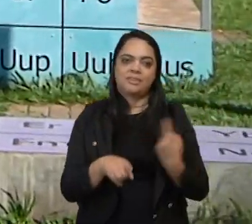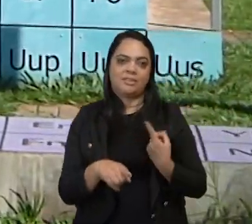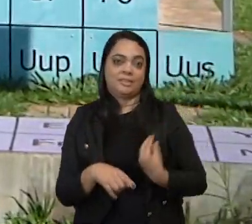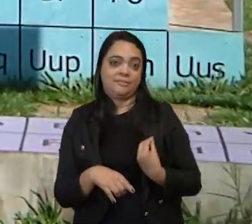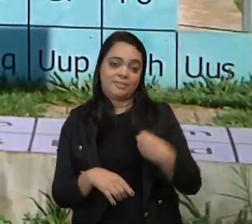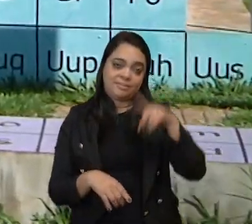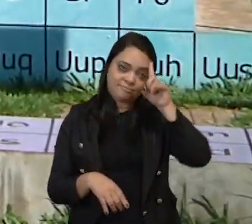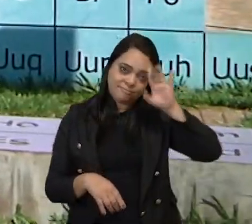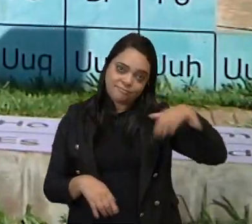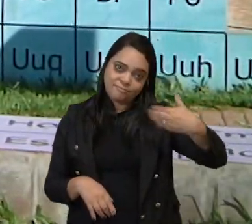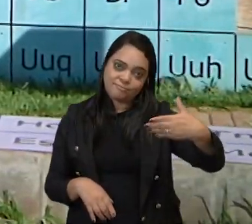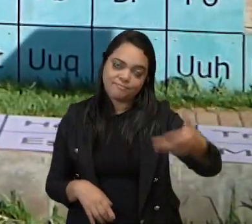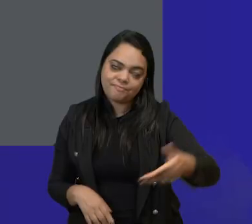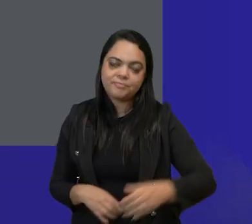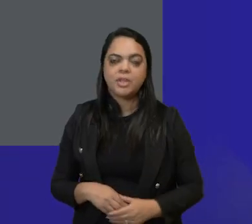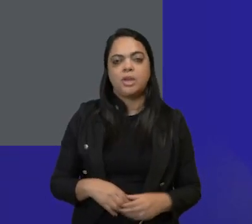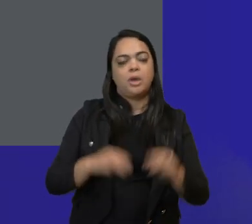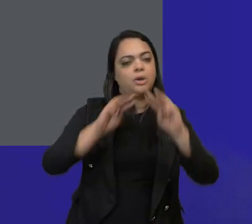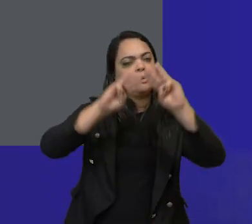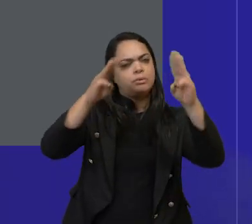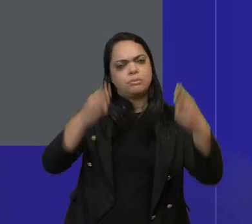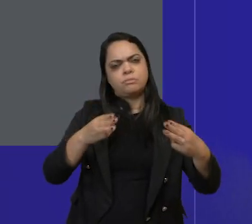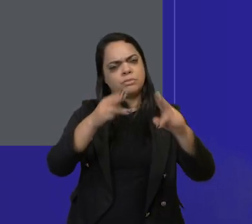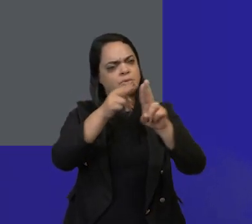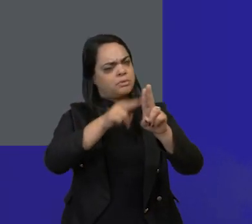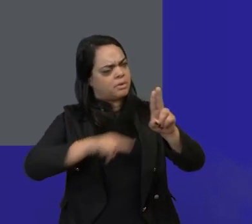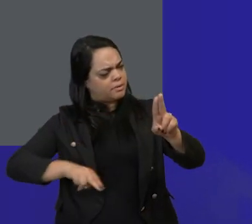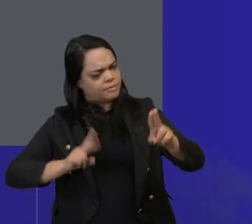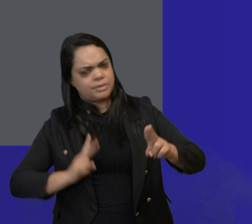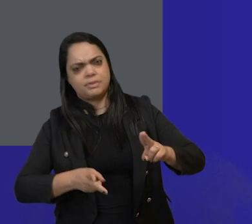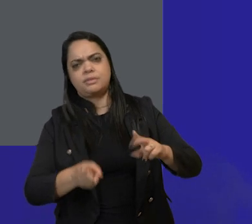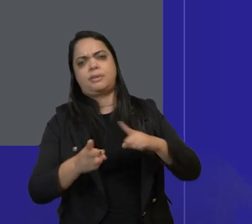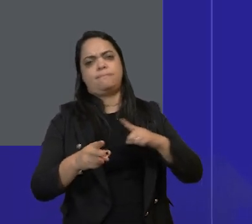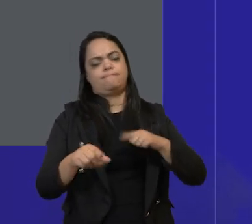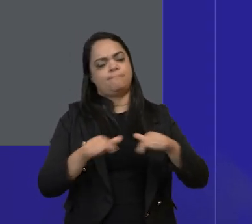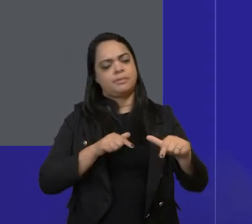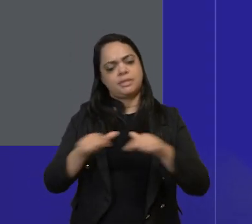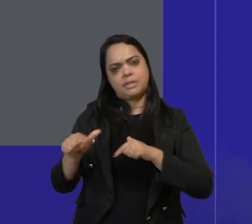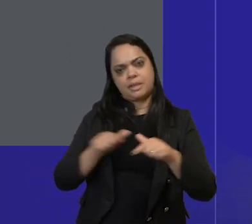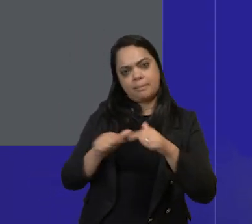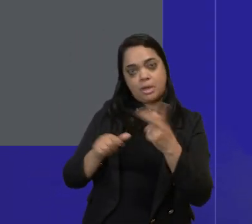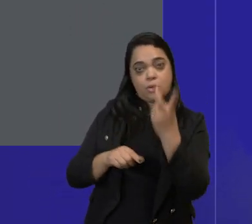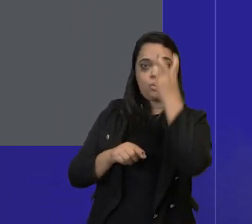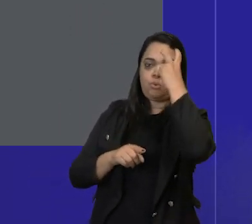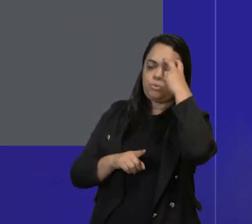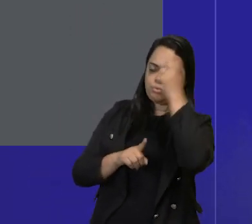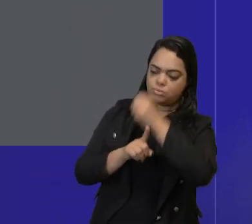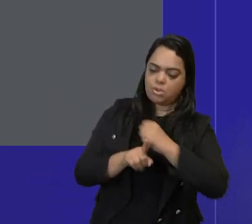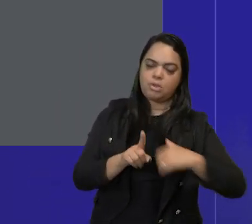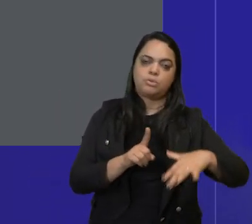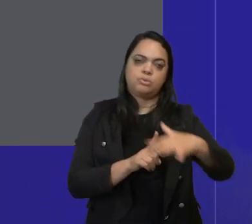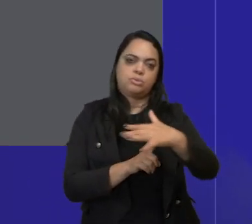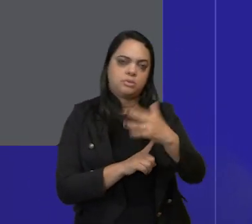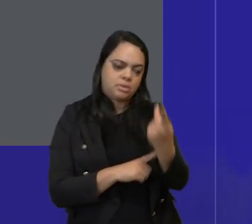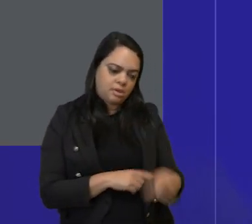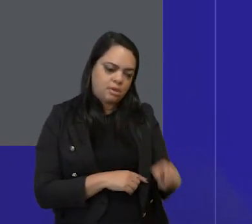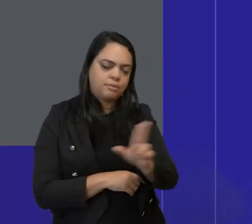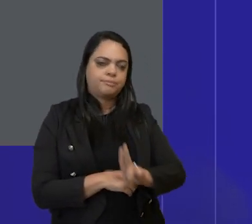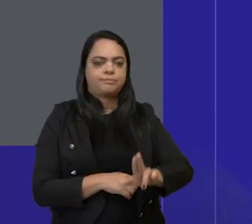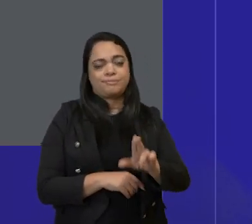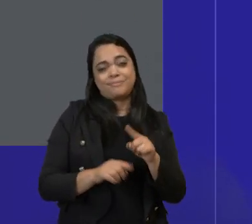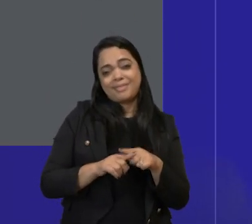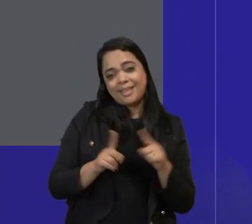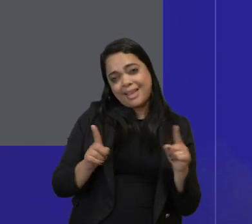ao cotidiano os museus da ufe estão constantemente envolvidos em ações socio mais da cidade